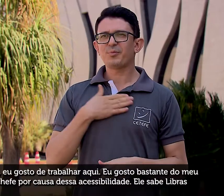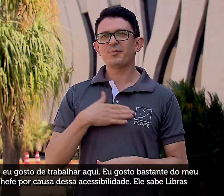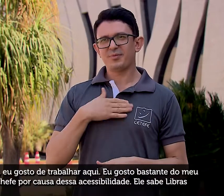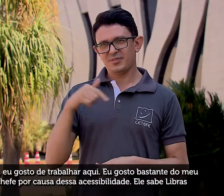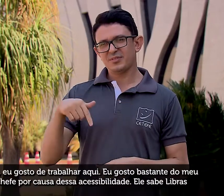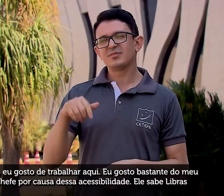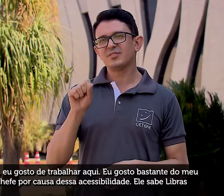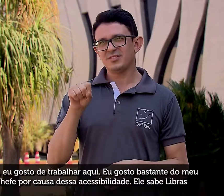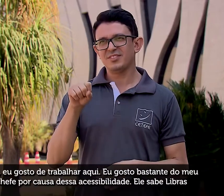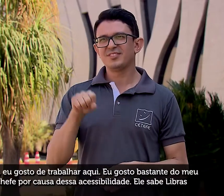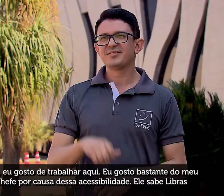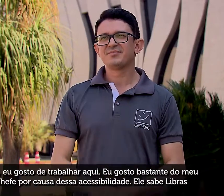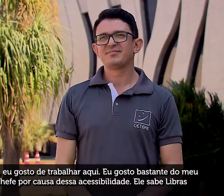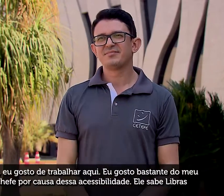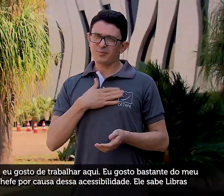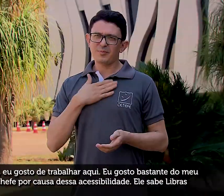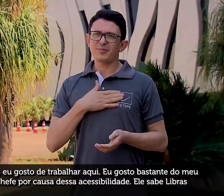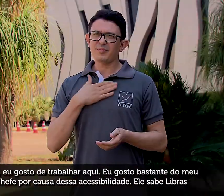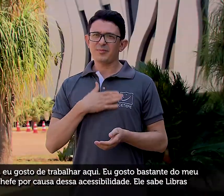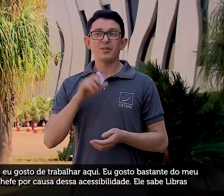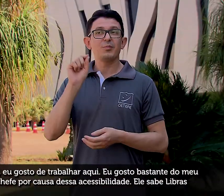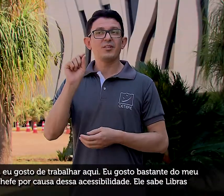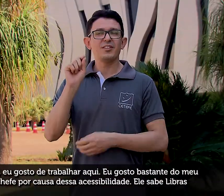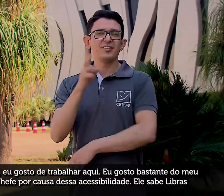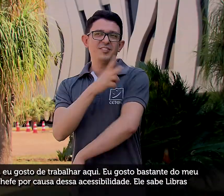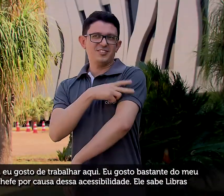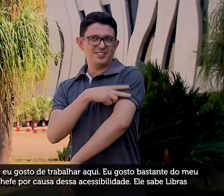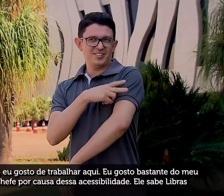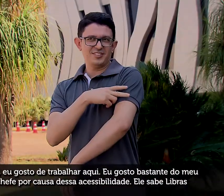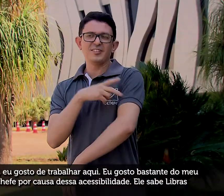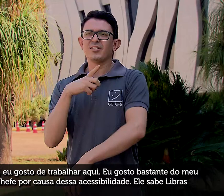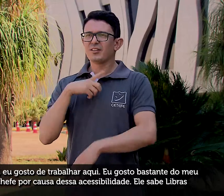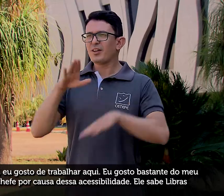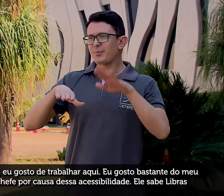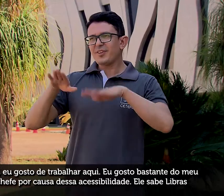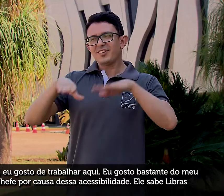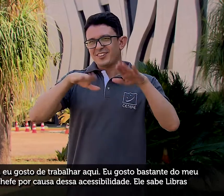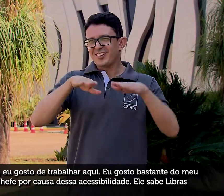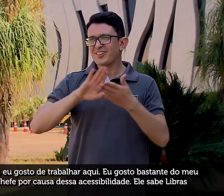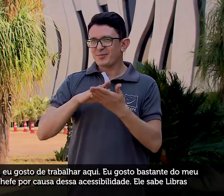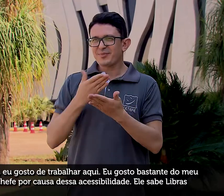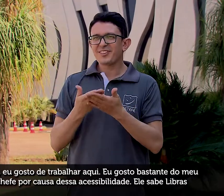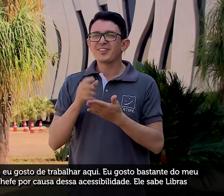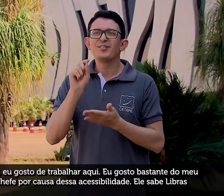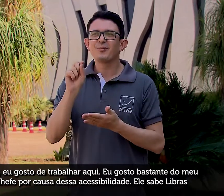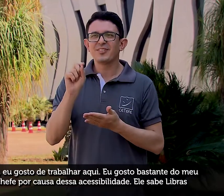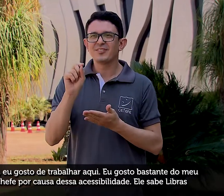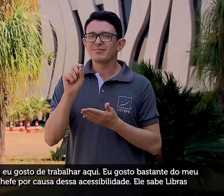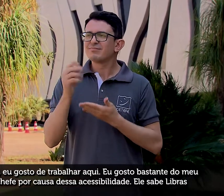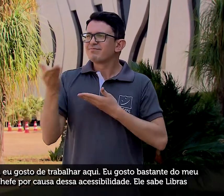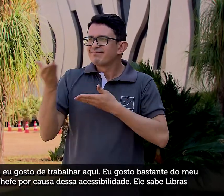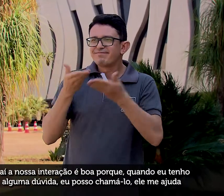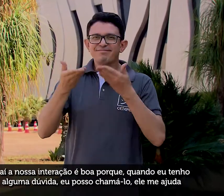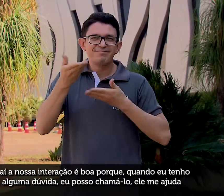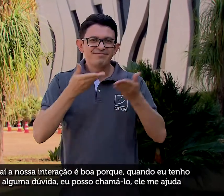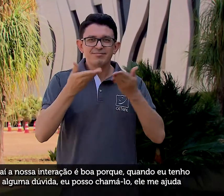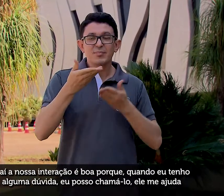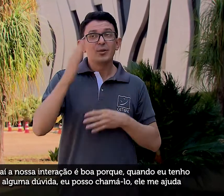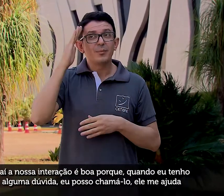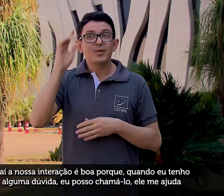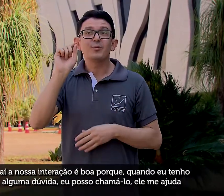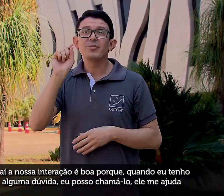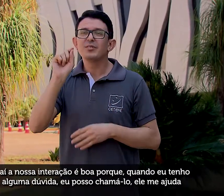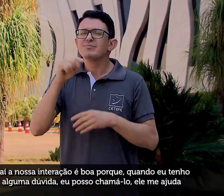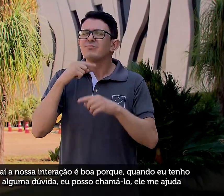Sim, eu gosto de trabalhar aqui. Gosto bastante do meu chefe por causa dessa acessibilidade. Ele sabe Libras. E aí a